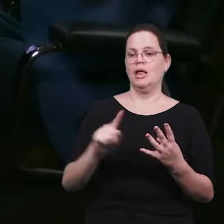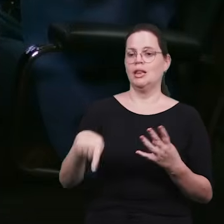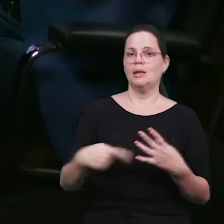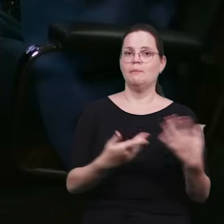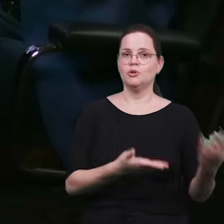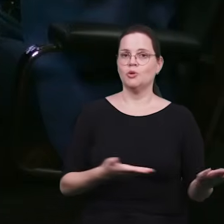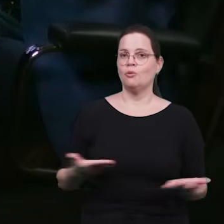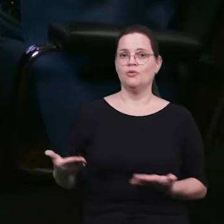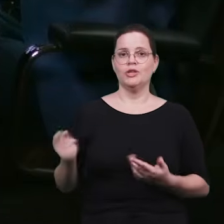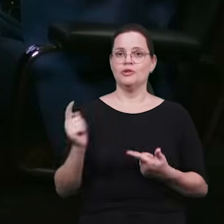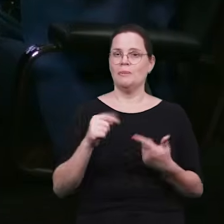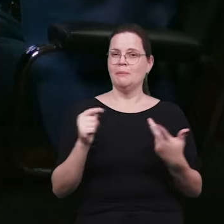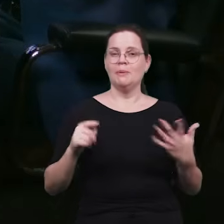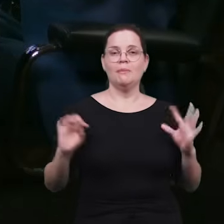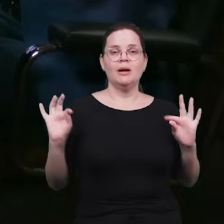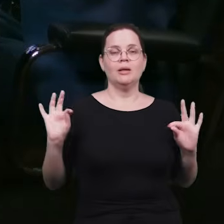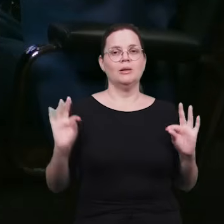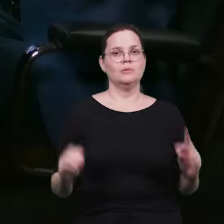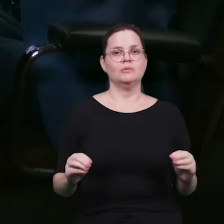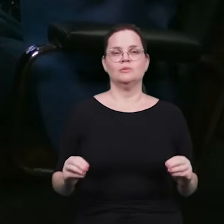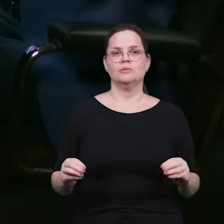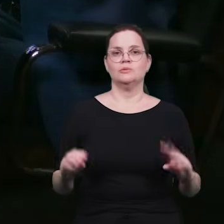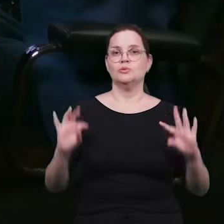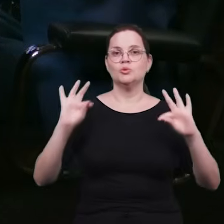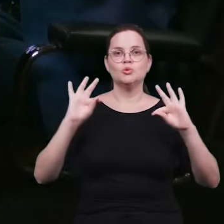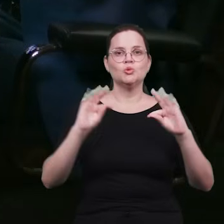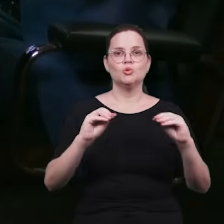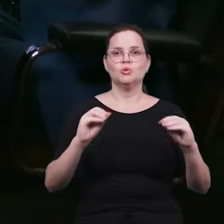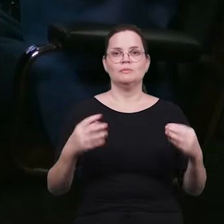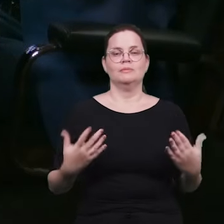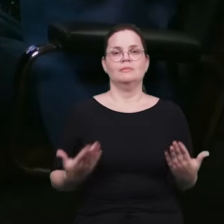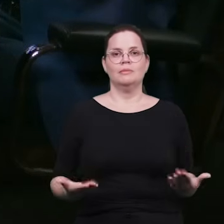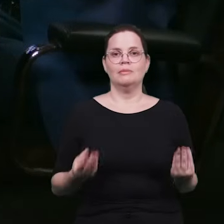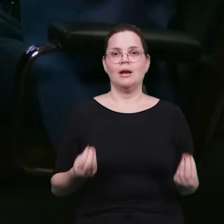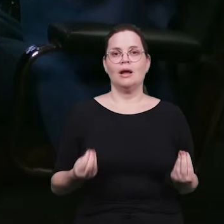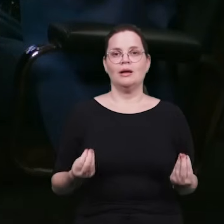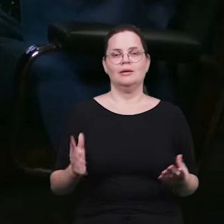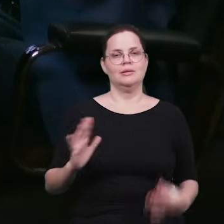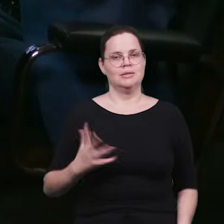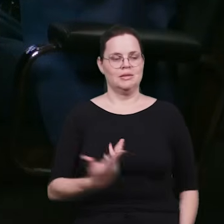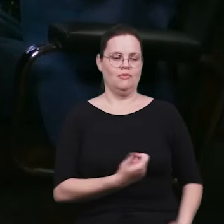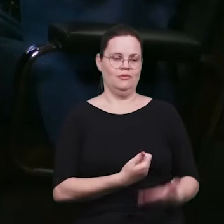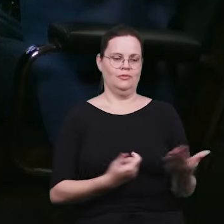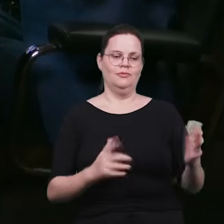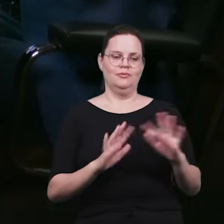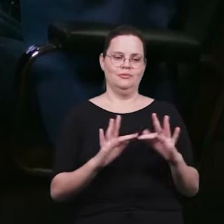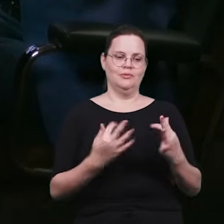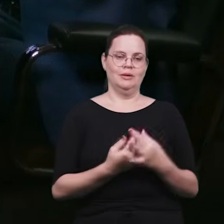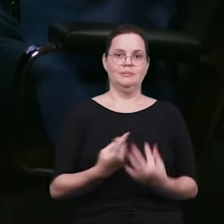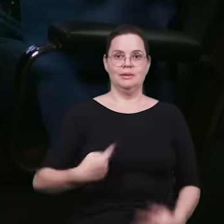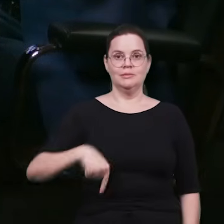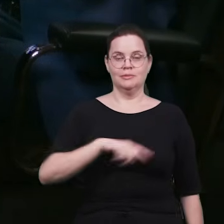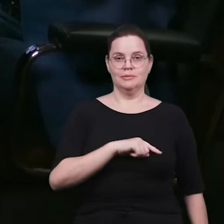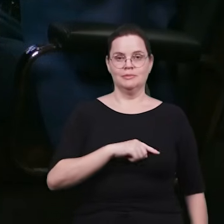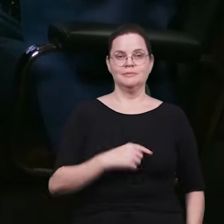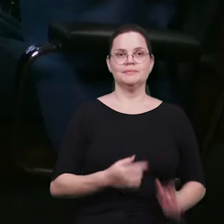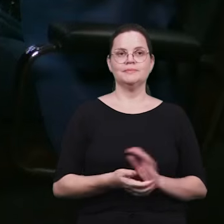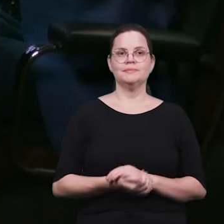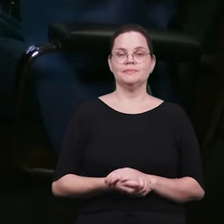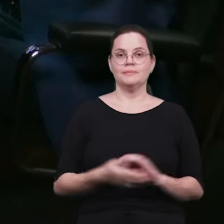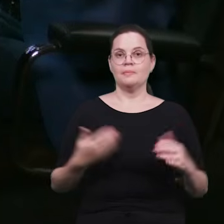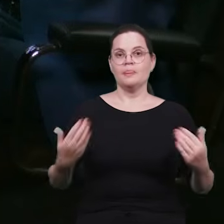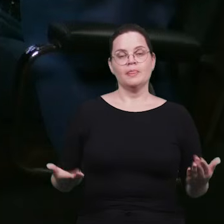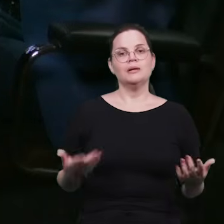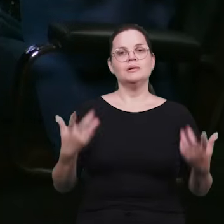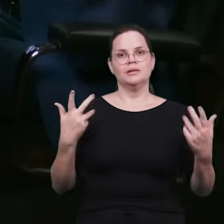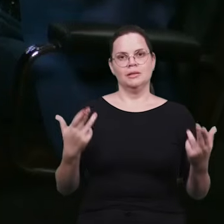né? tudo, veja bem, tudo para a salvação dos nossos familiares. Então, da mesma